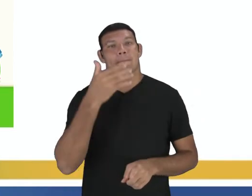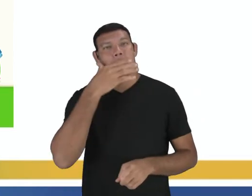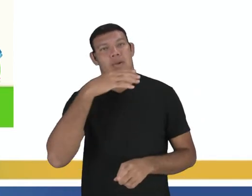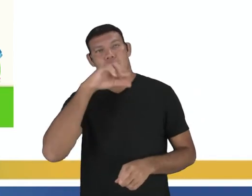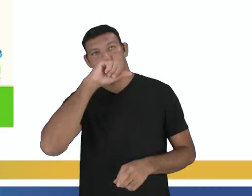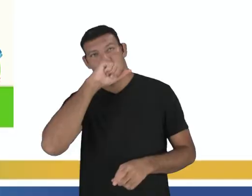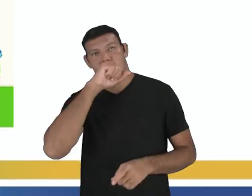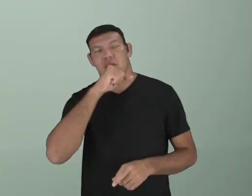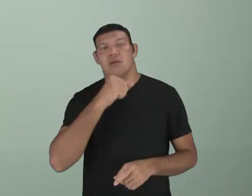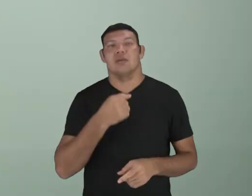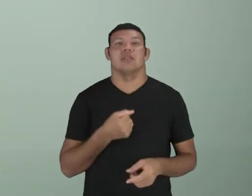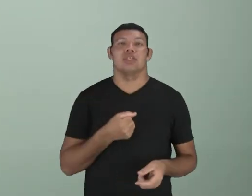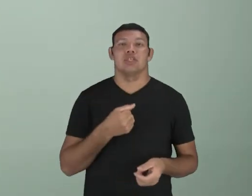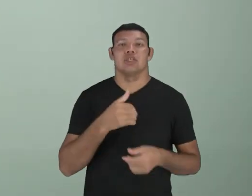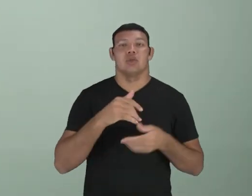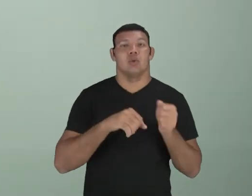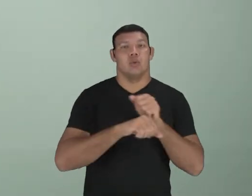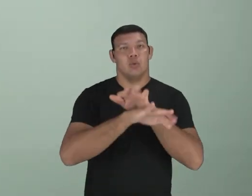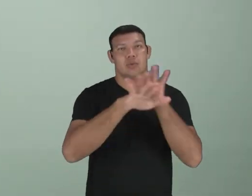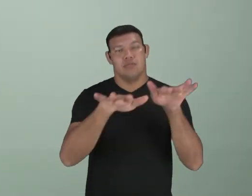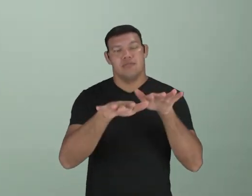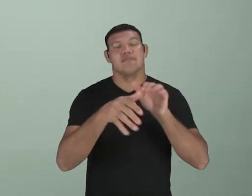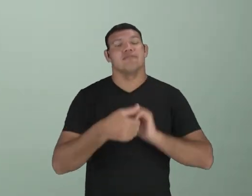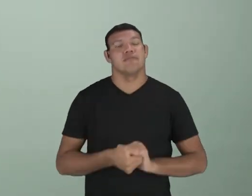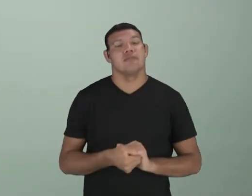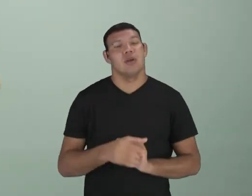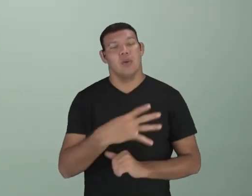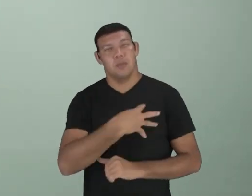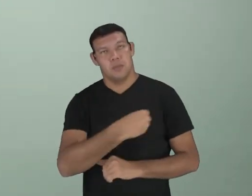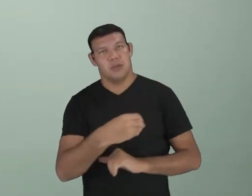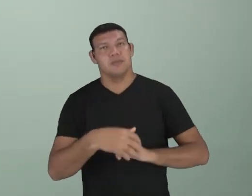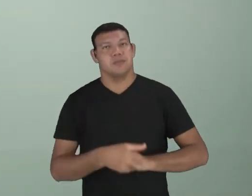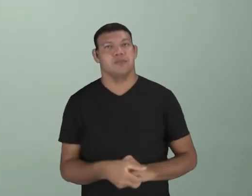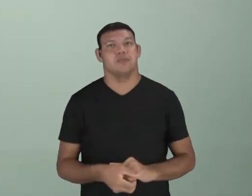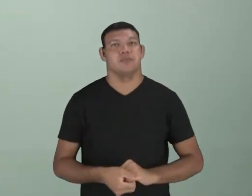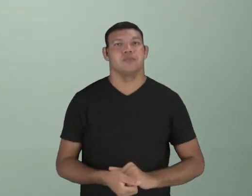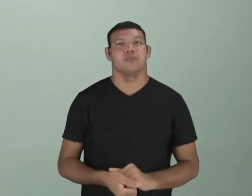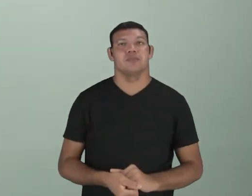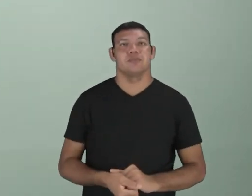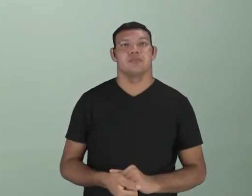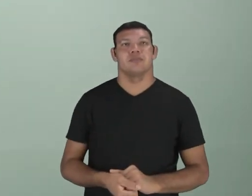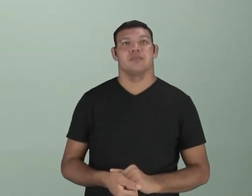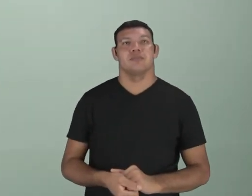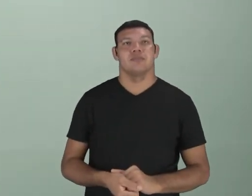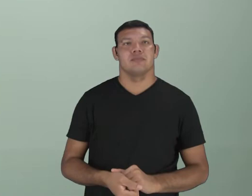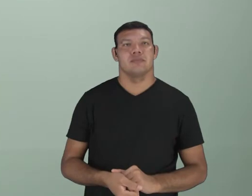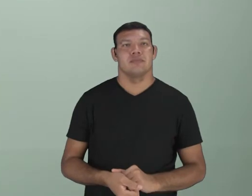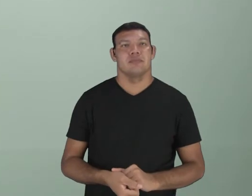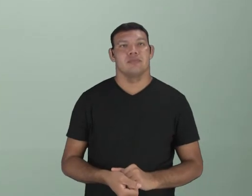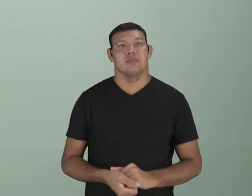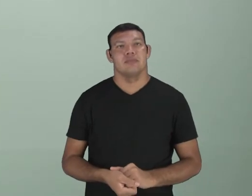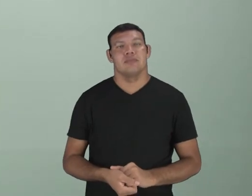para o filho se ela não fizer ali um tratamento adequado. Tá? Então essa tabelinha fala aí como você pode ou não pegar o vírus.